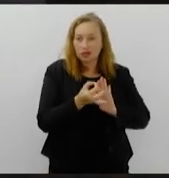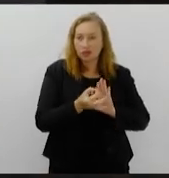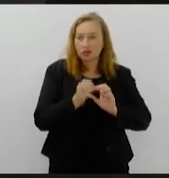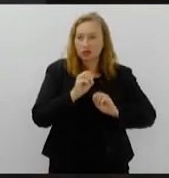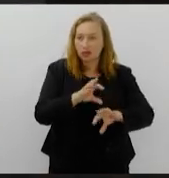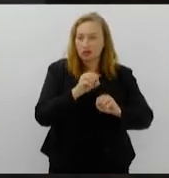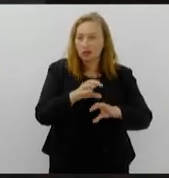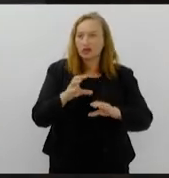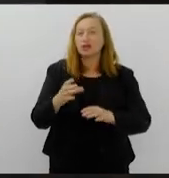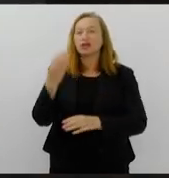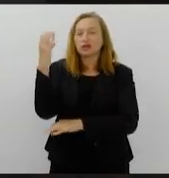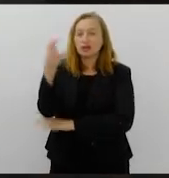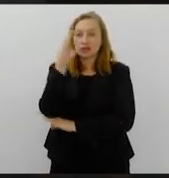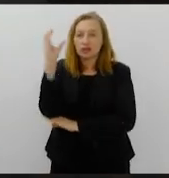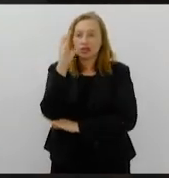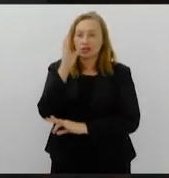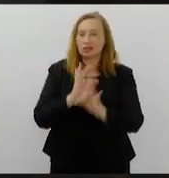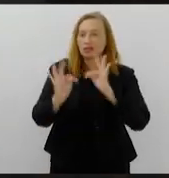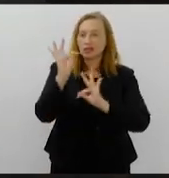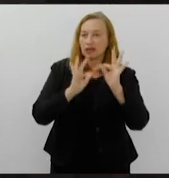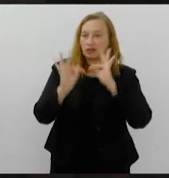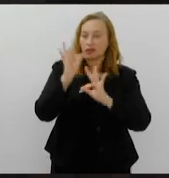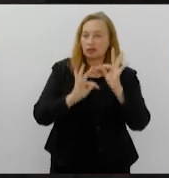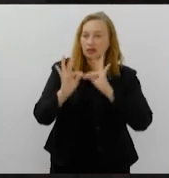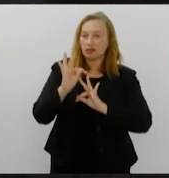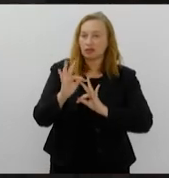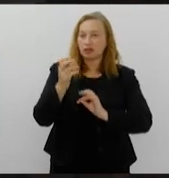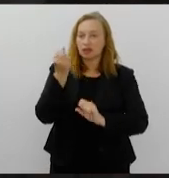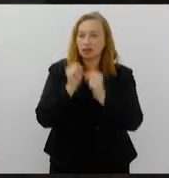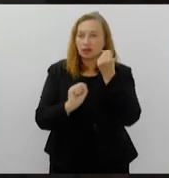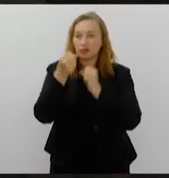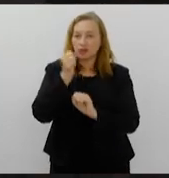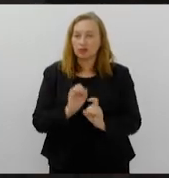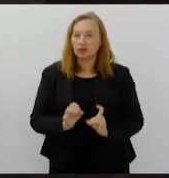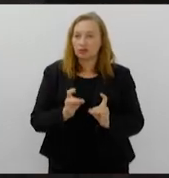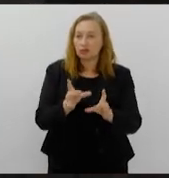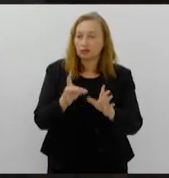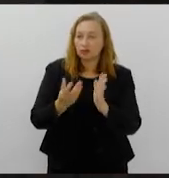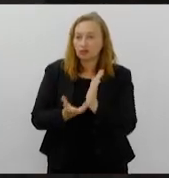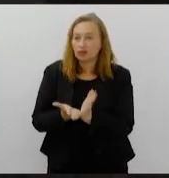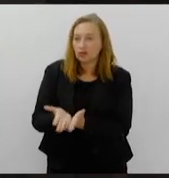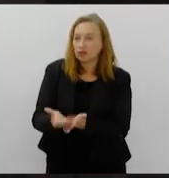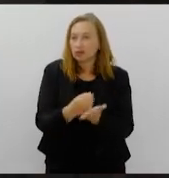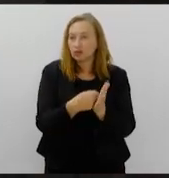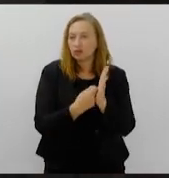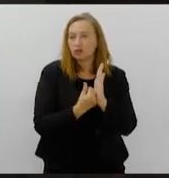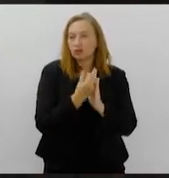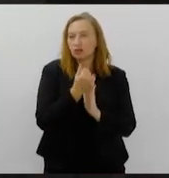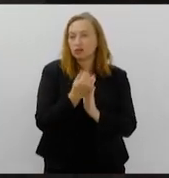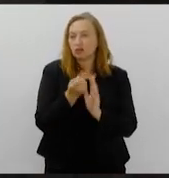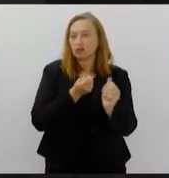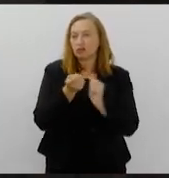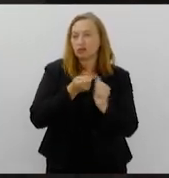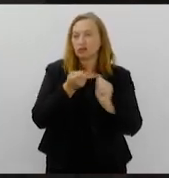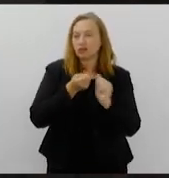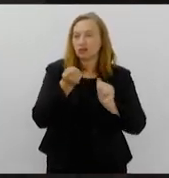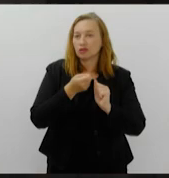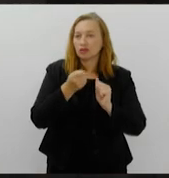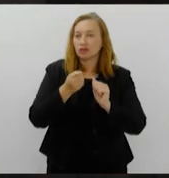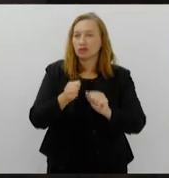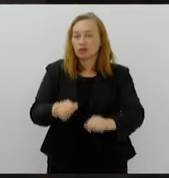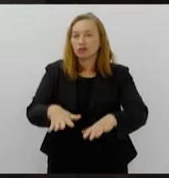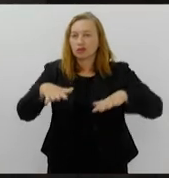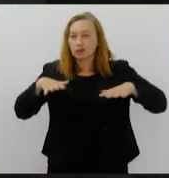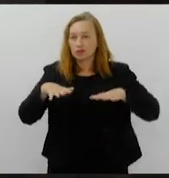Ciência e Tecnologia, Economia, Indústria e Comércio, Orçamento, Finanças, Fiscalização Financeira e Controle, as emendas